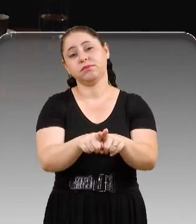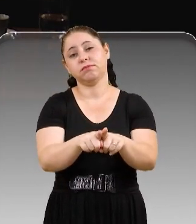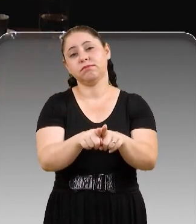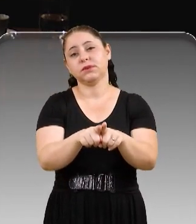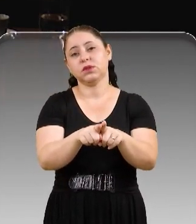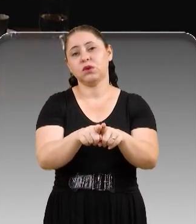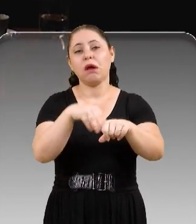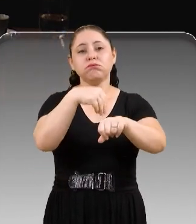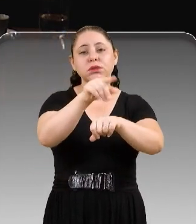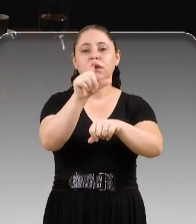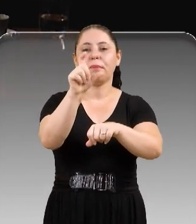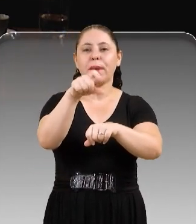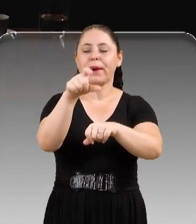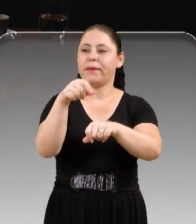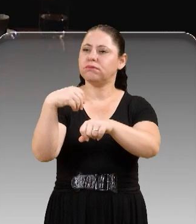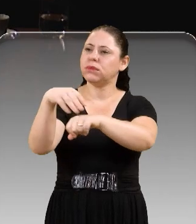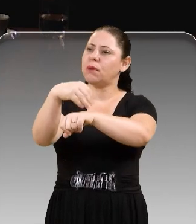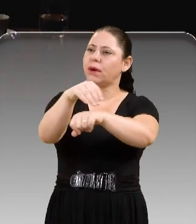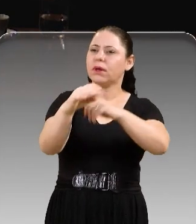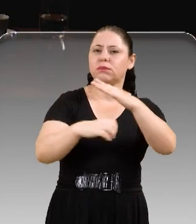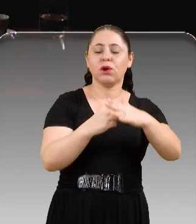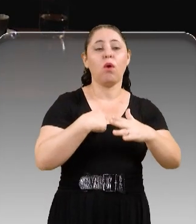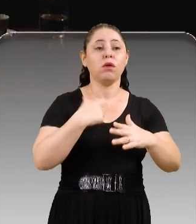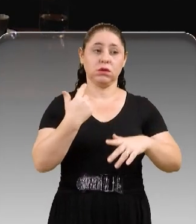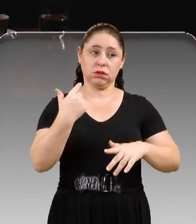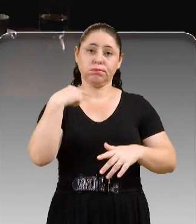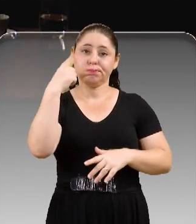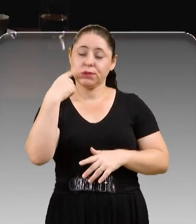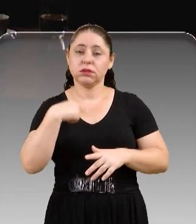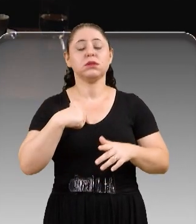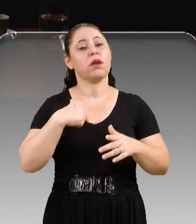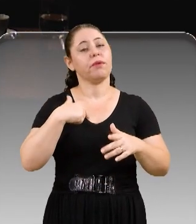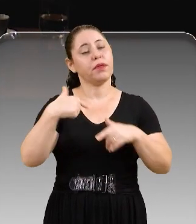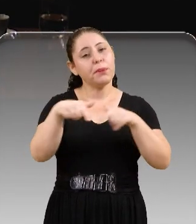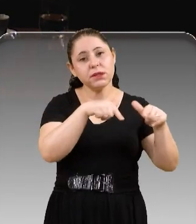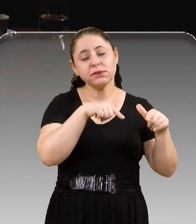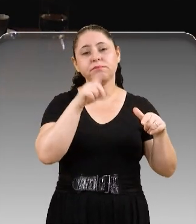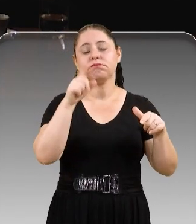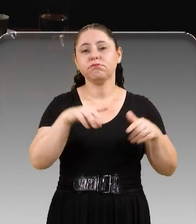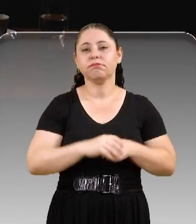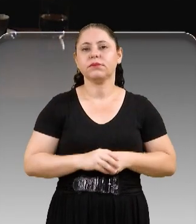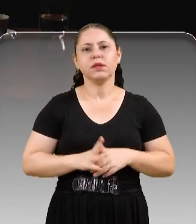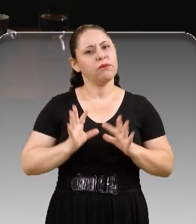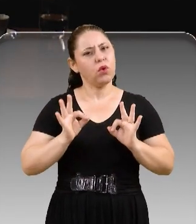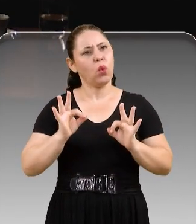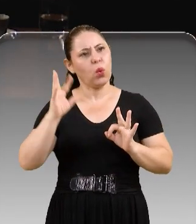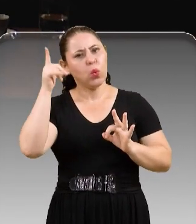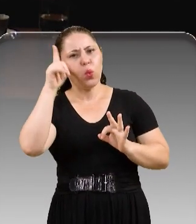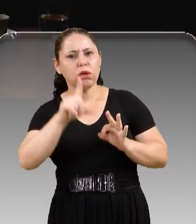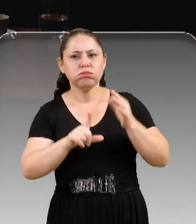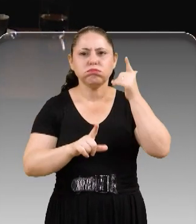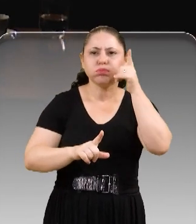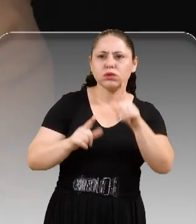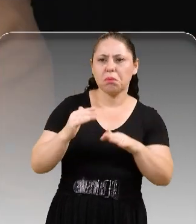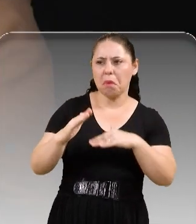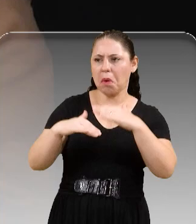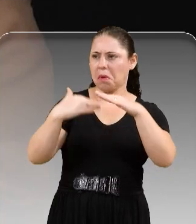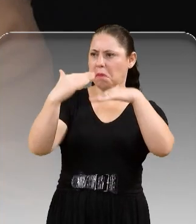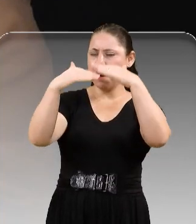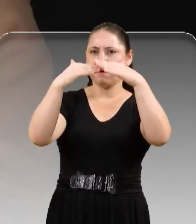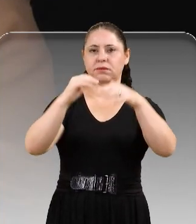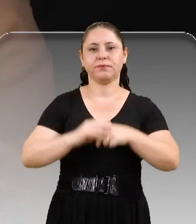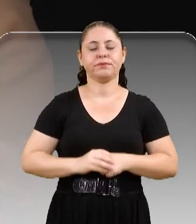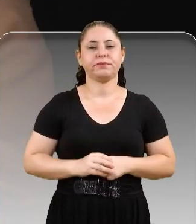distribuindo cartões, né? Nas empresas, falando, estou advogando e tal. E foi dando certo, felizmente foi dando certo, né? Até